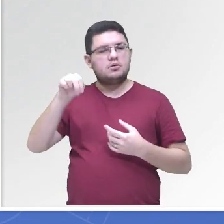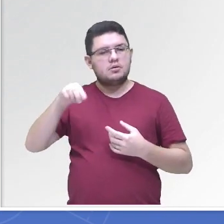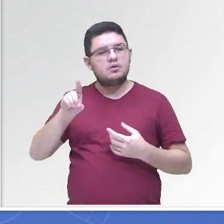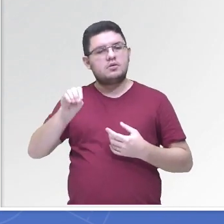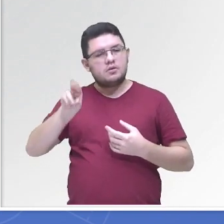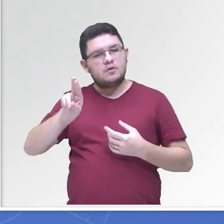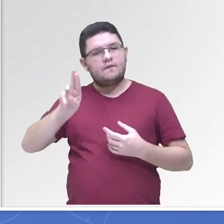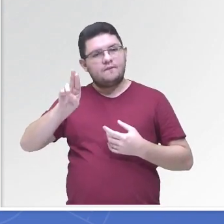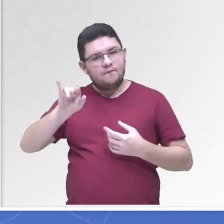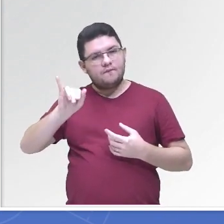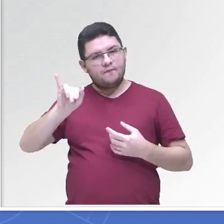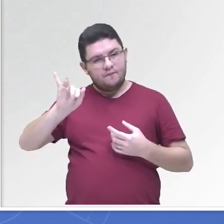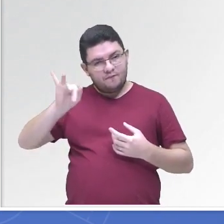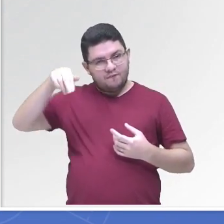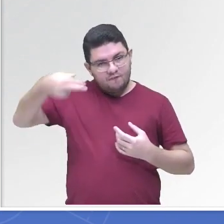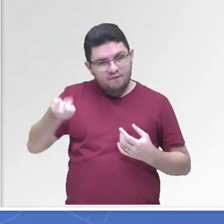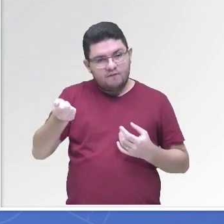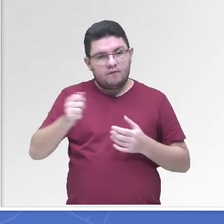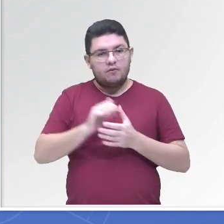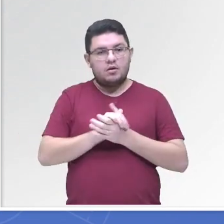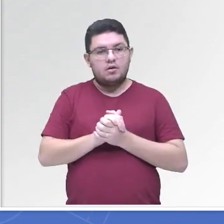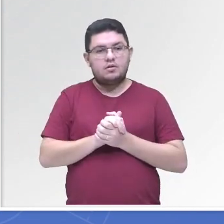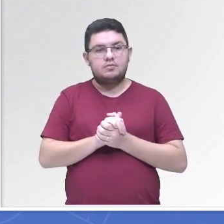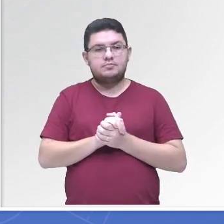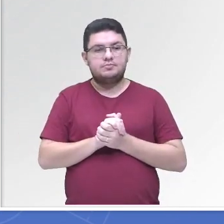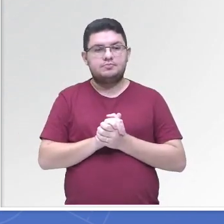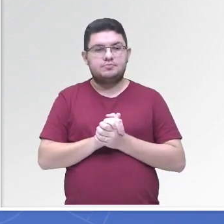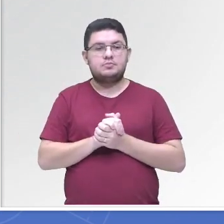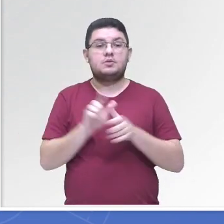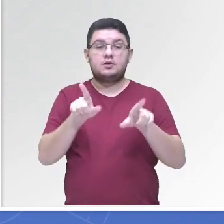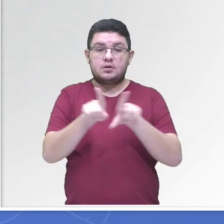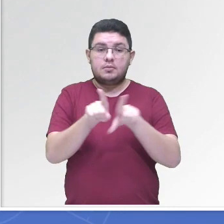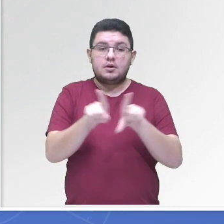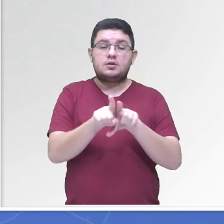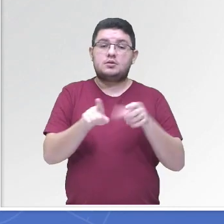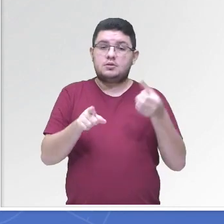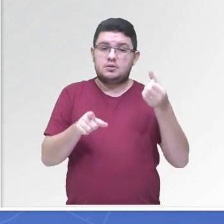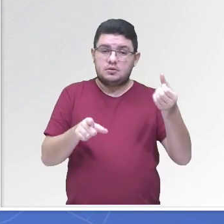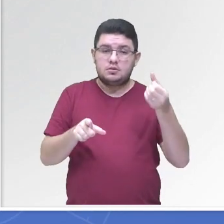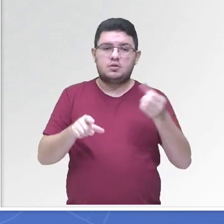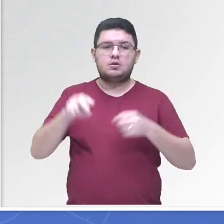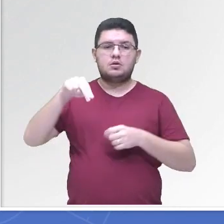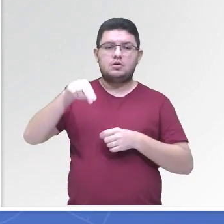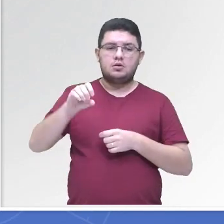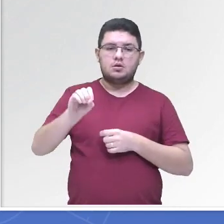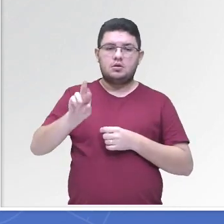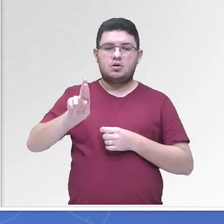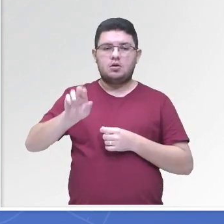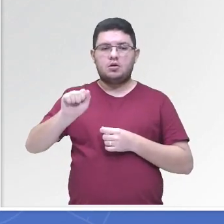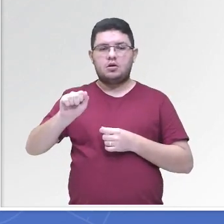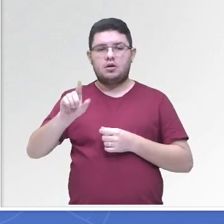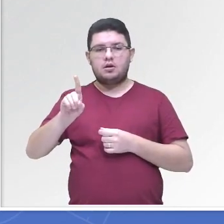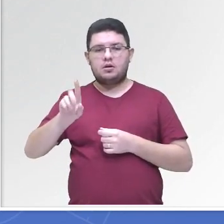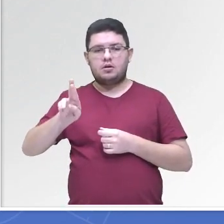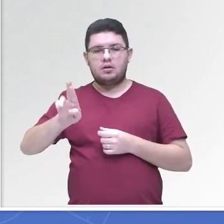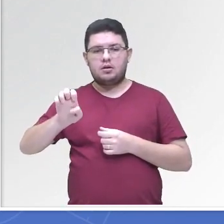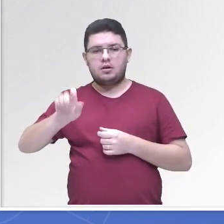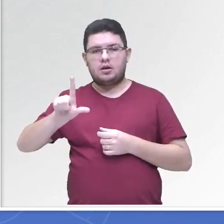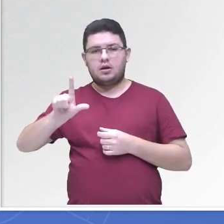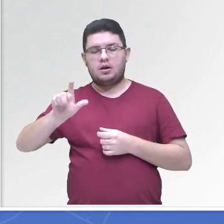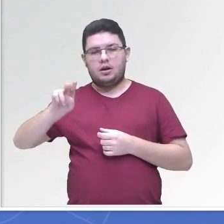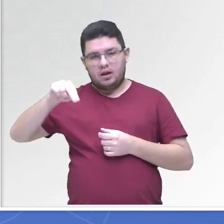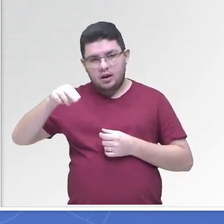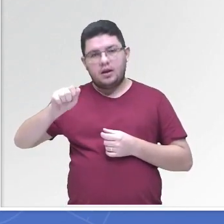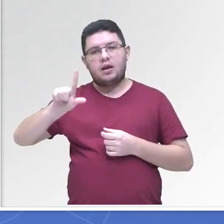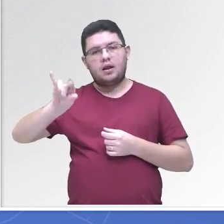último, e não menos importante, a noradrenalina, que eu espero que vocês estejam agora, que é aquele hormônio